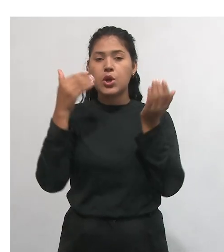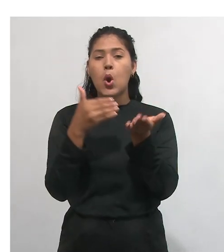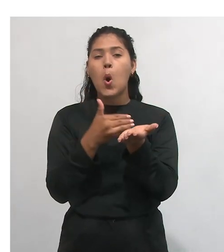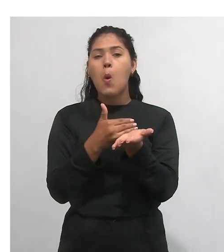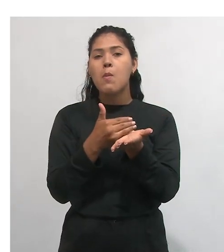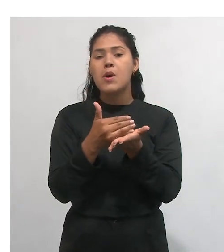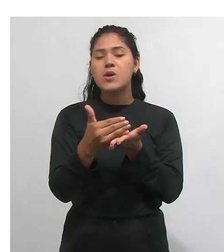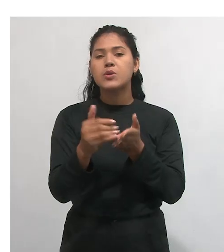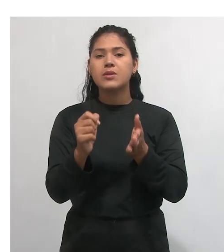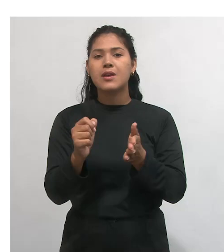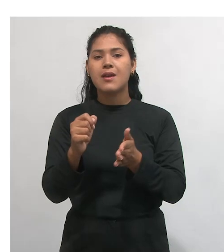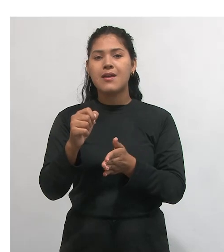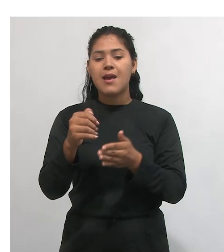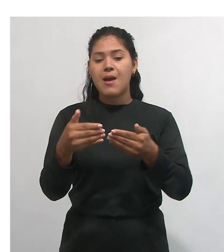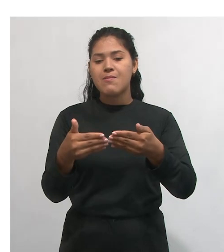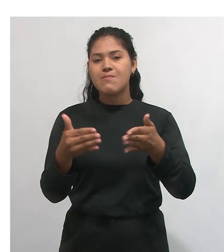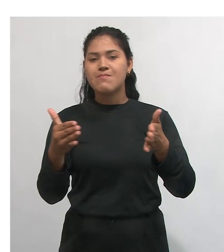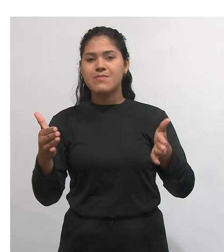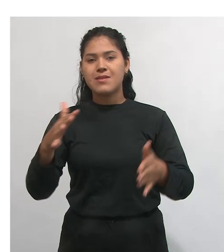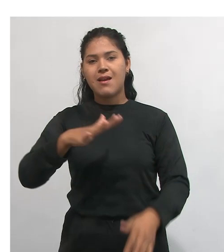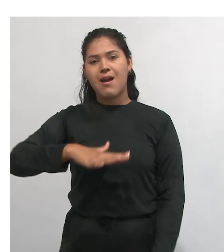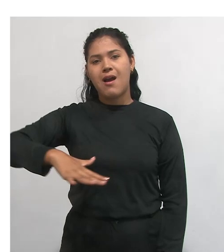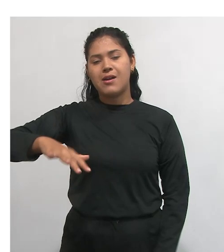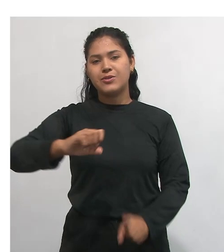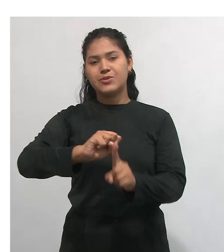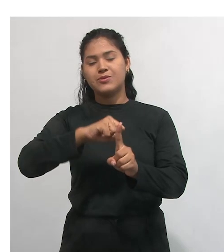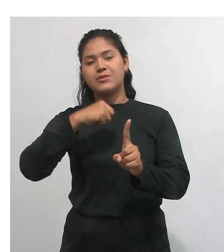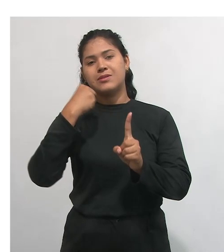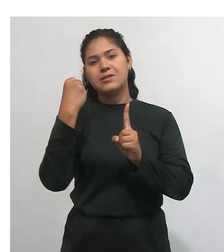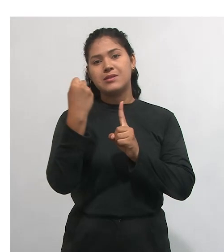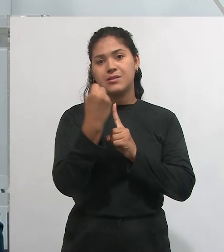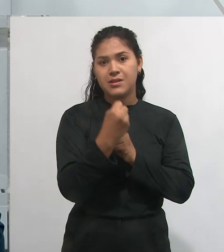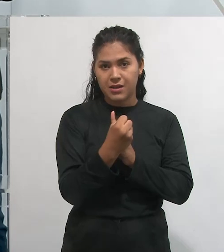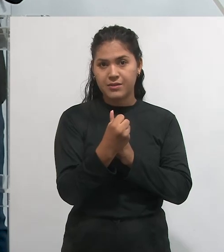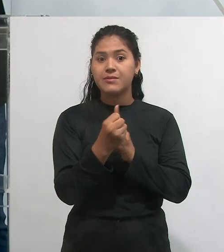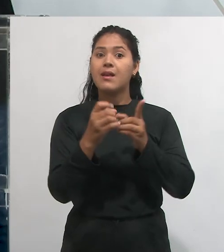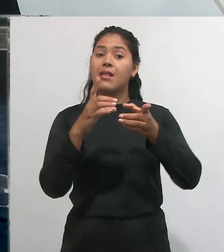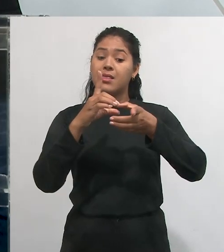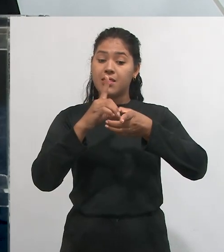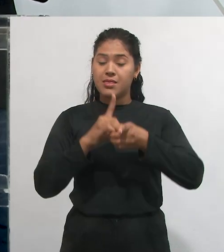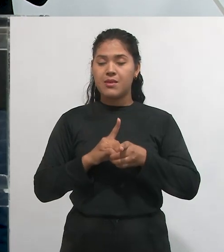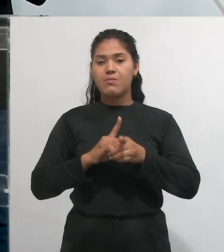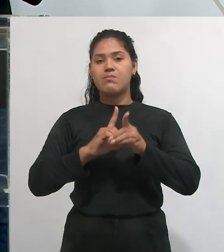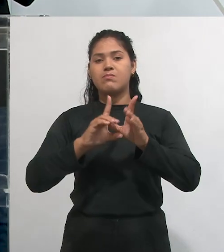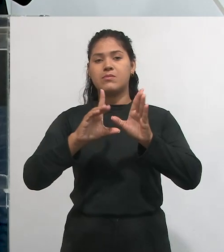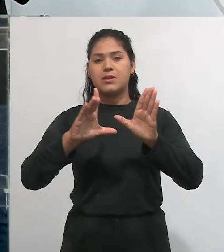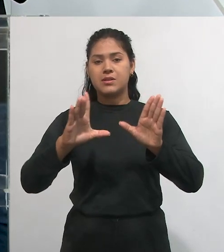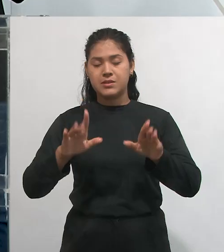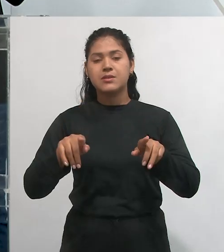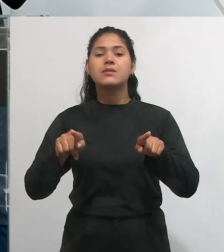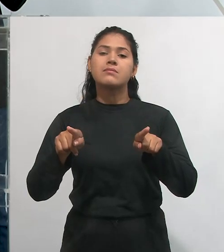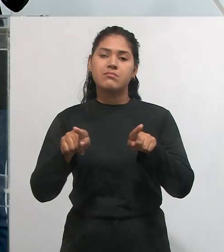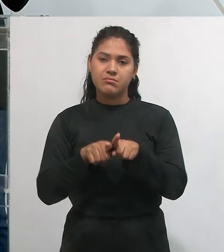nesse espaço público, a própria democracia estava demandando